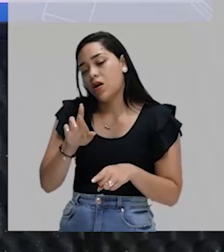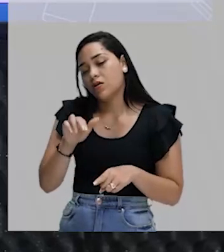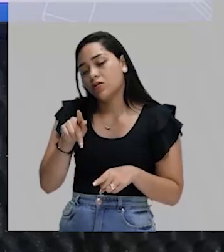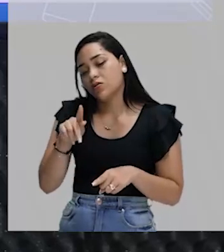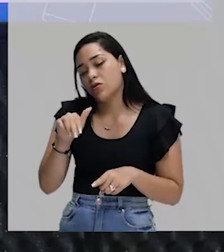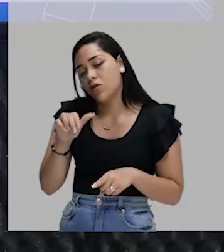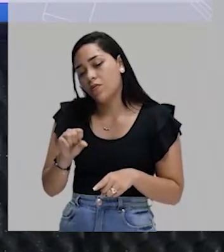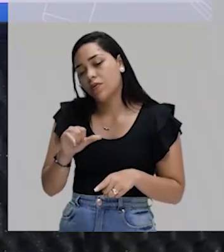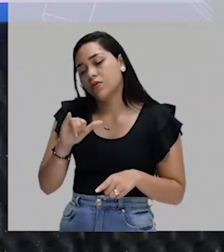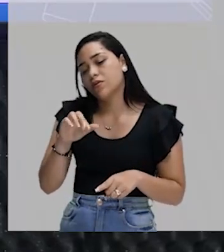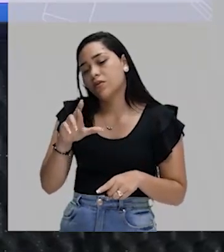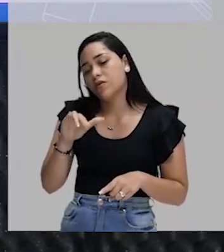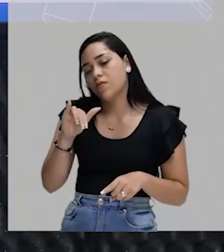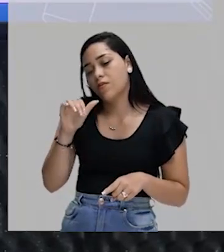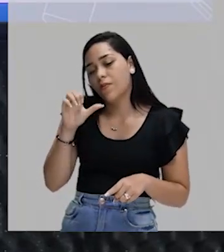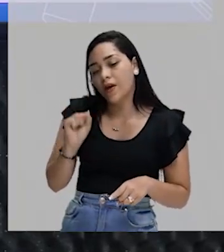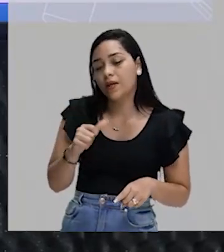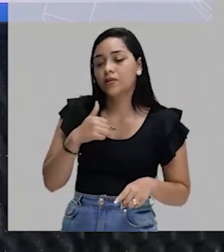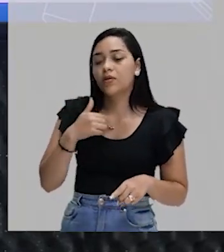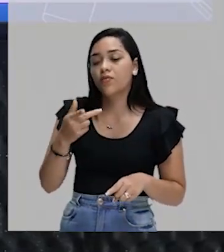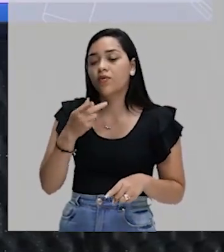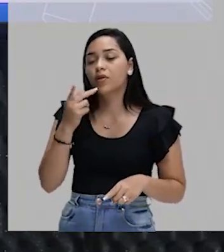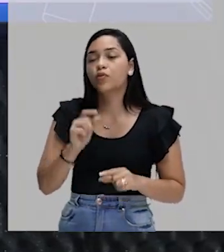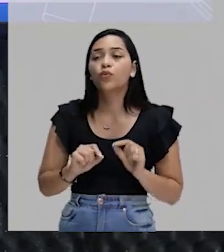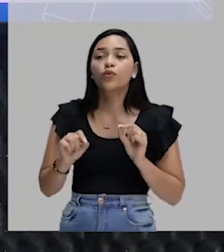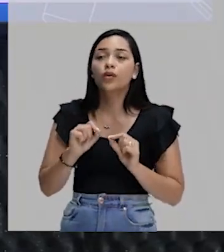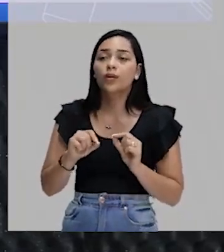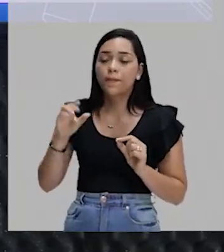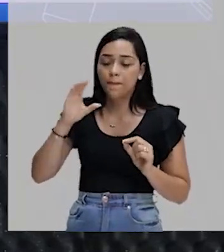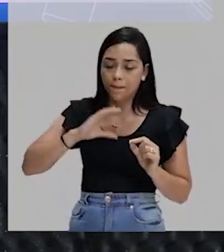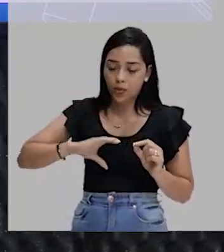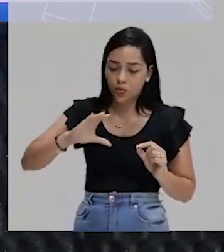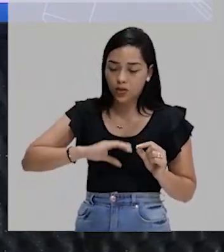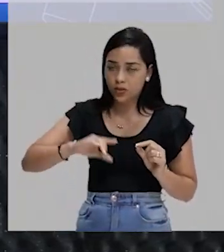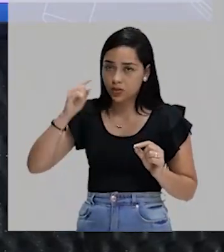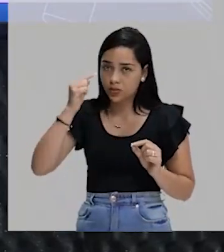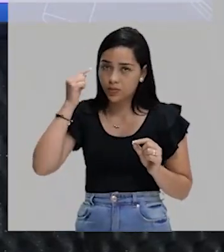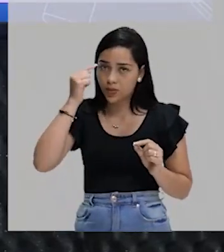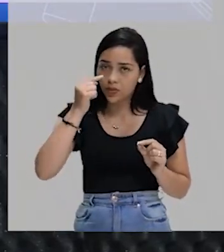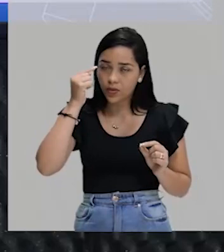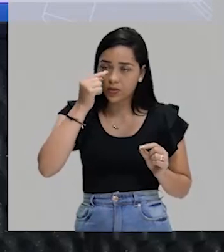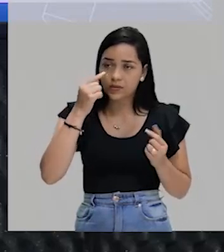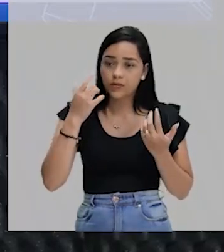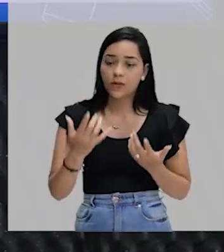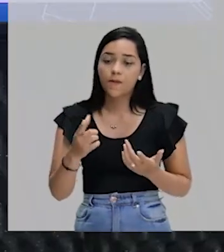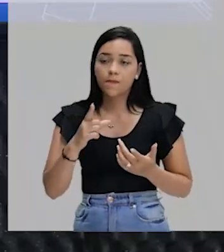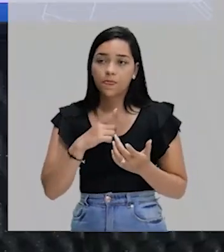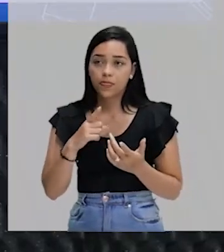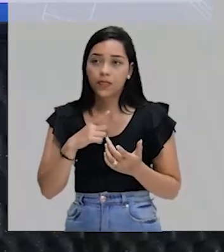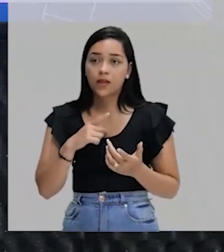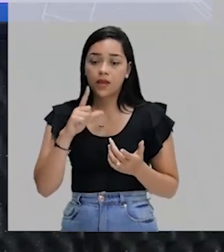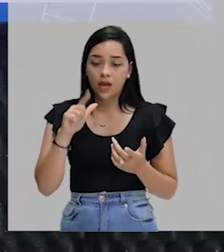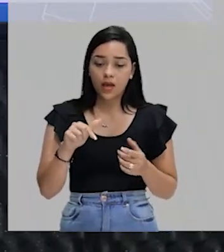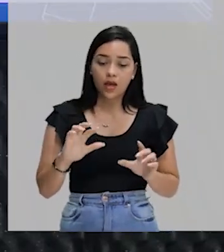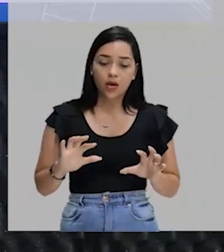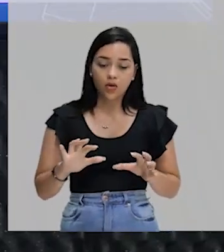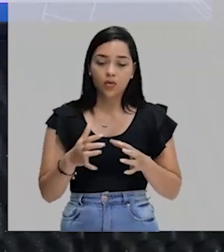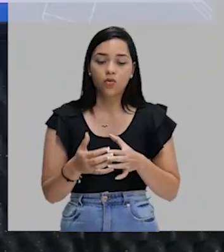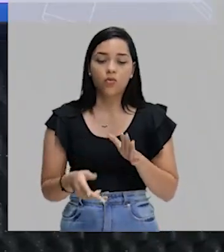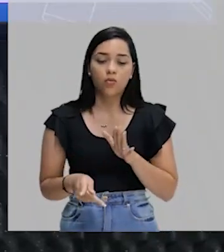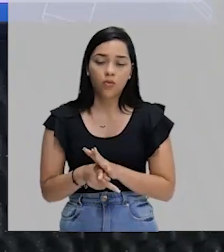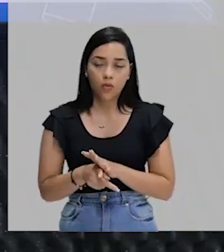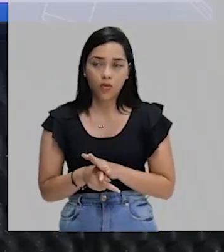Quando eu falo tropas ibéricas, eu me refiro a tropas o quê? Portuguesas e espanholas. Então, esse é o cerne